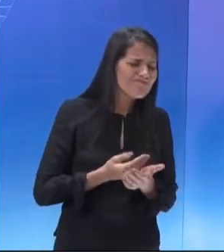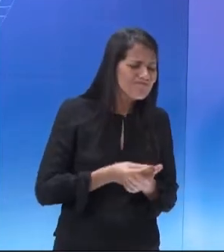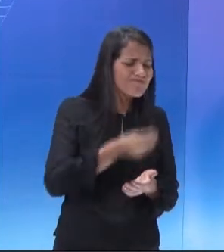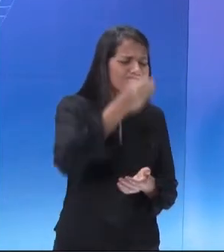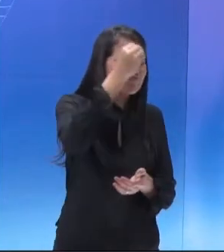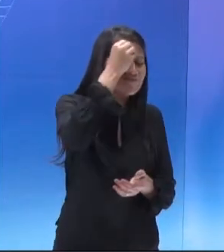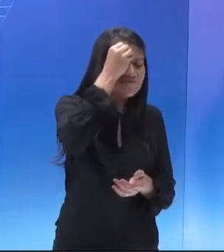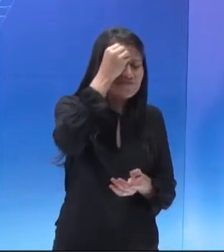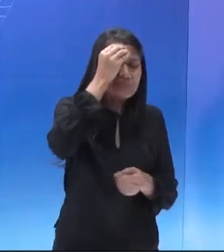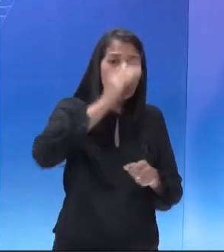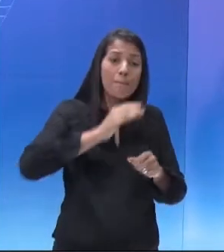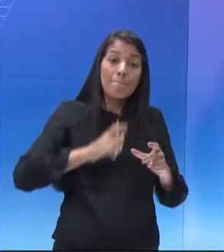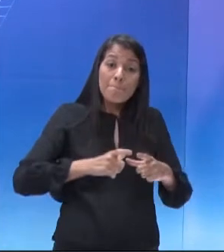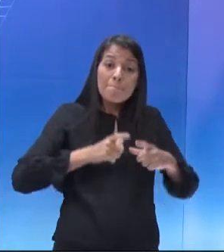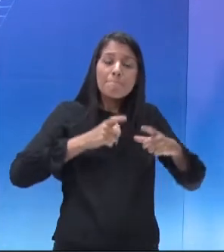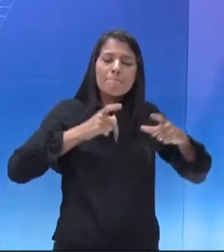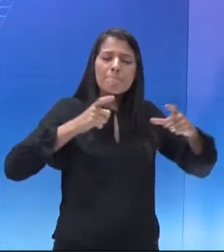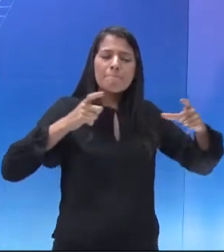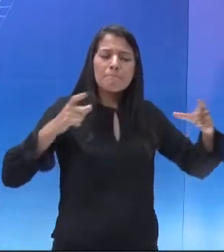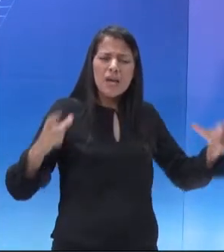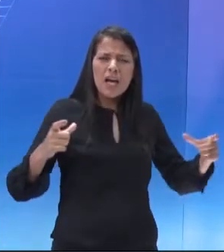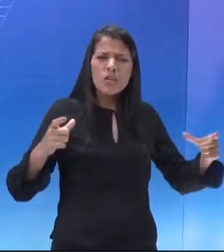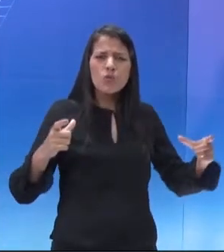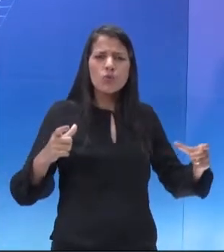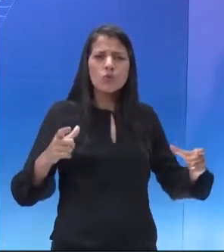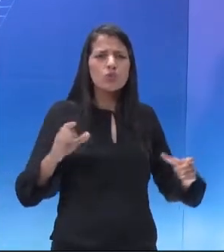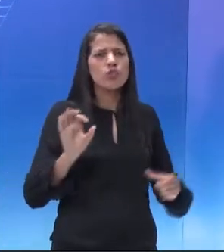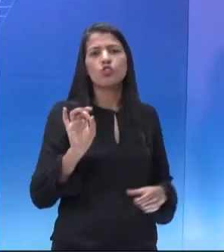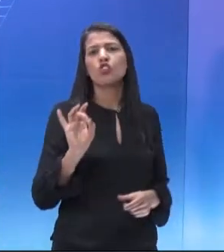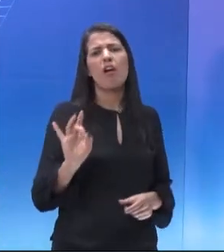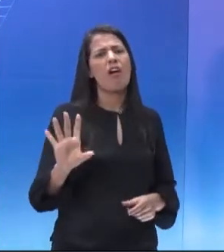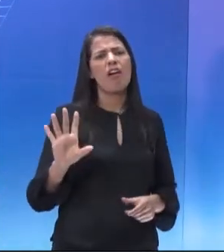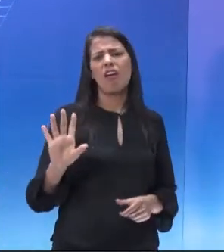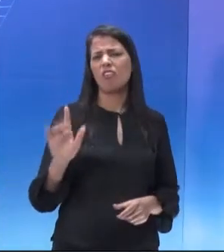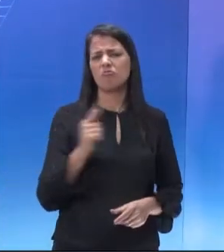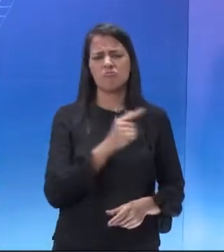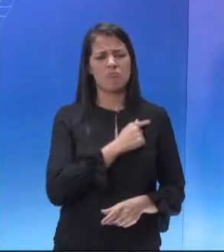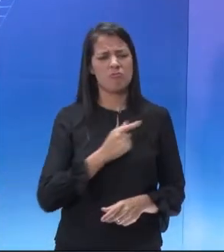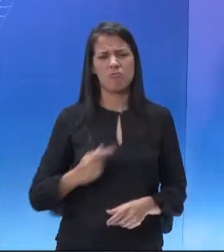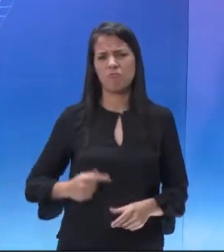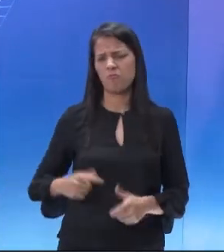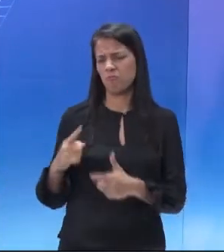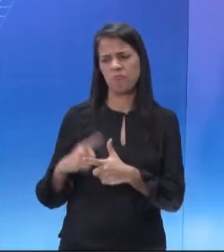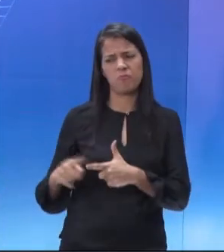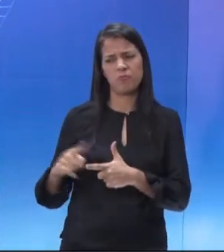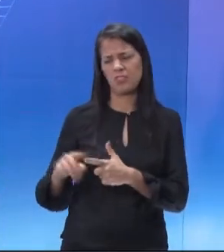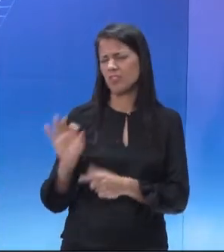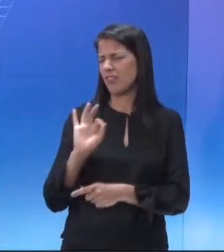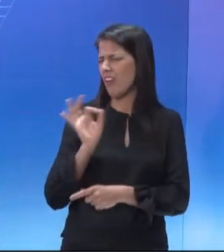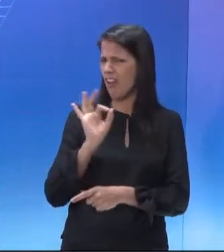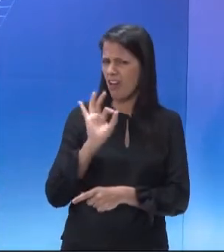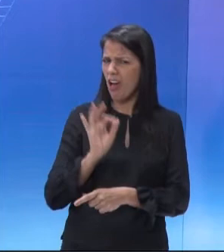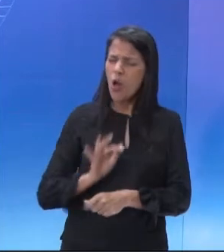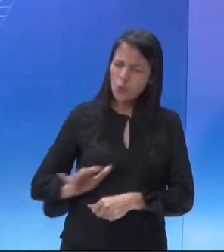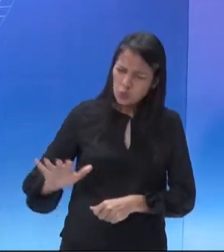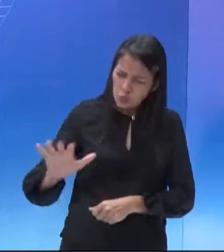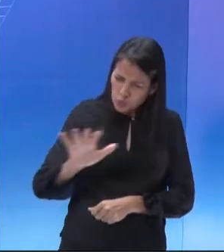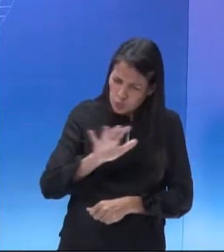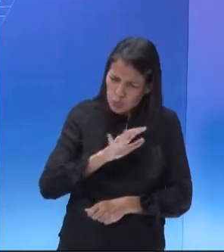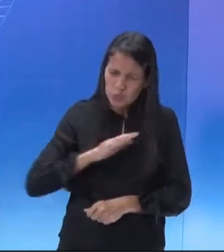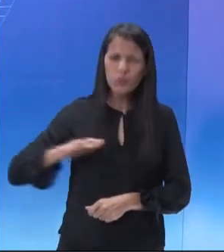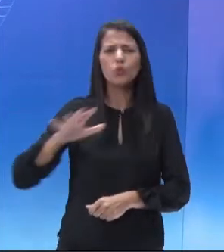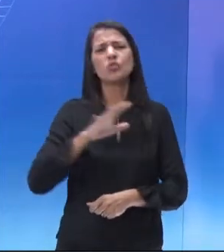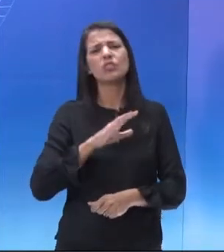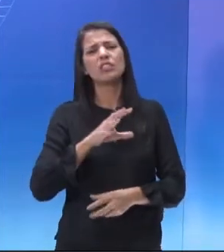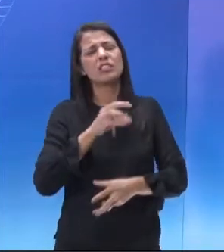língua brasileira de sinais, quanto mais pessoas estiverem envolvidas nisso, e isso não é uma questão só do governo, isso é uma questão